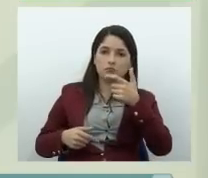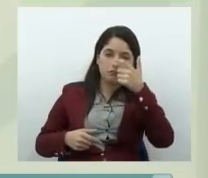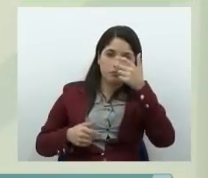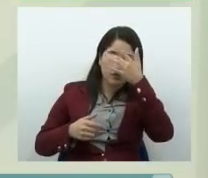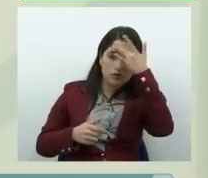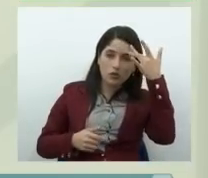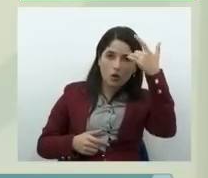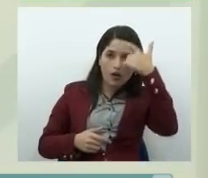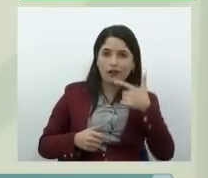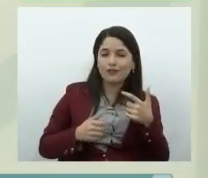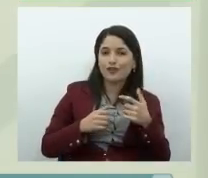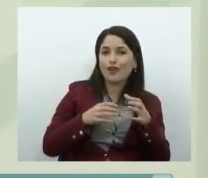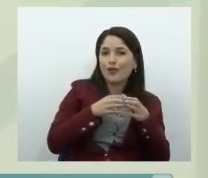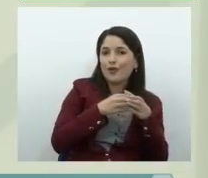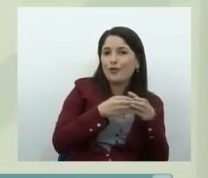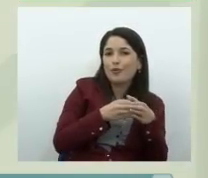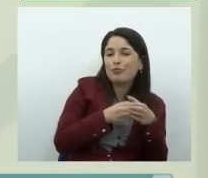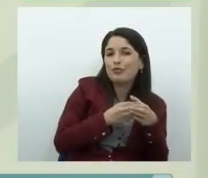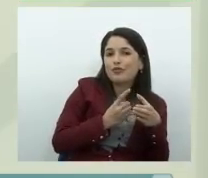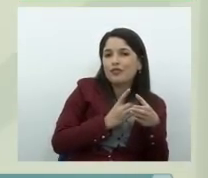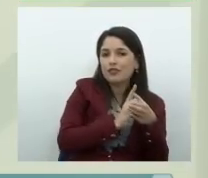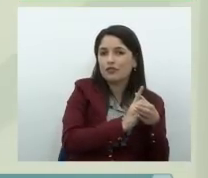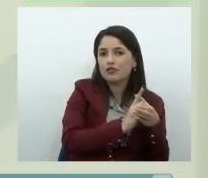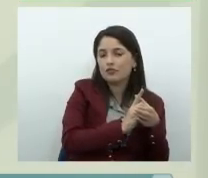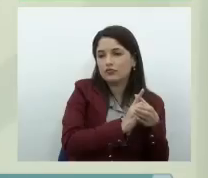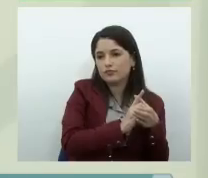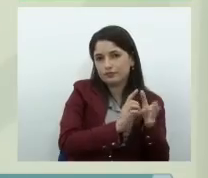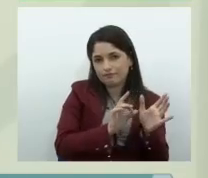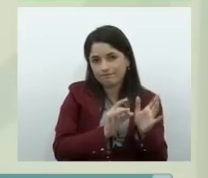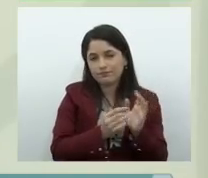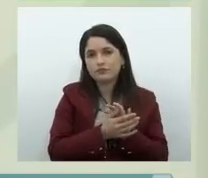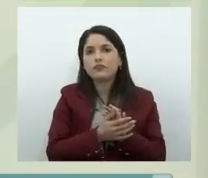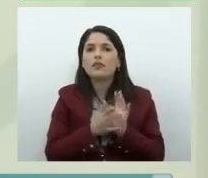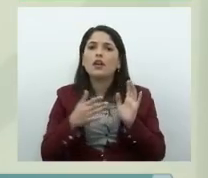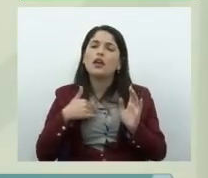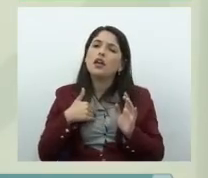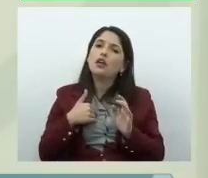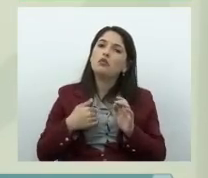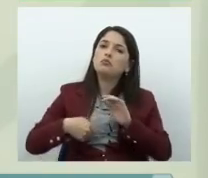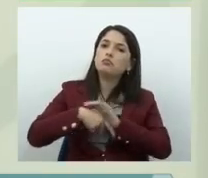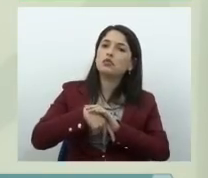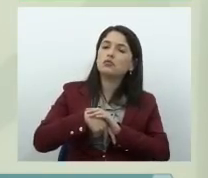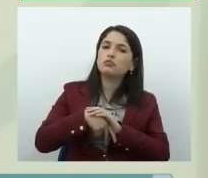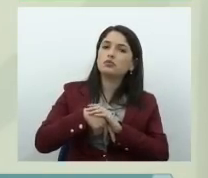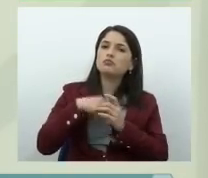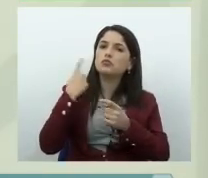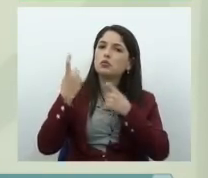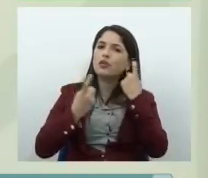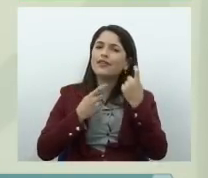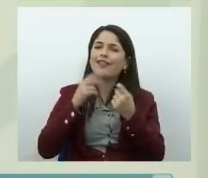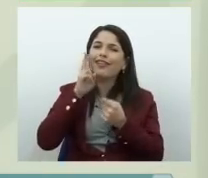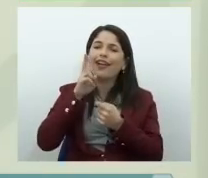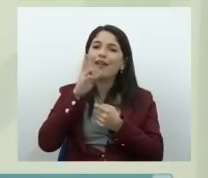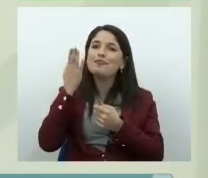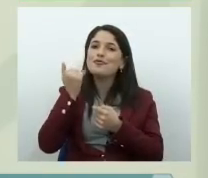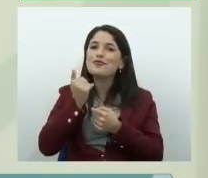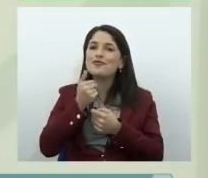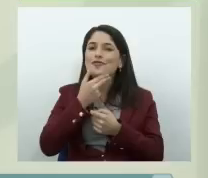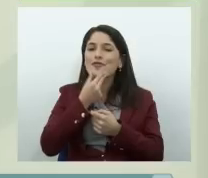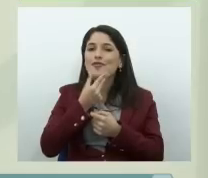e o estadista faz o que é melhor para o povo. Eu fico muito preocupado e me lembro do Tim Maia. Tim Maia